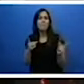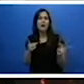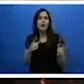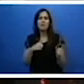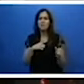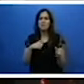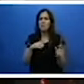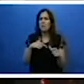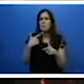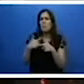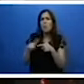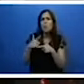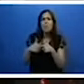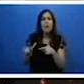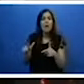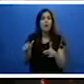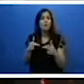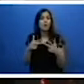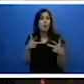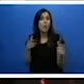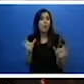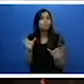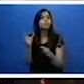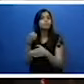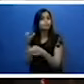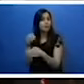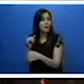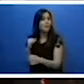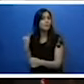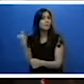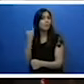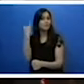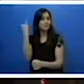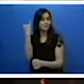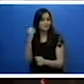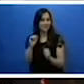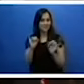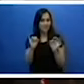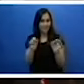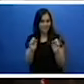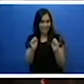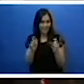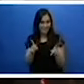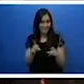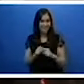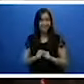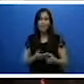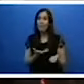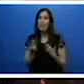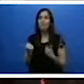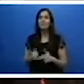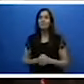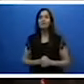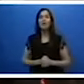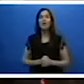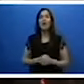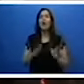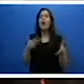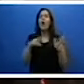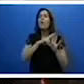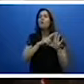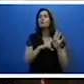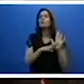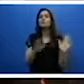situações, problemas e algoritmos bastante necessários, ok? Então vamos lá. Nossa rotina de hoje,